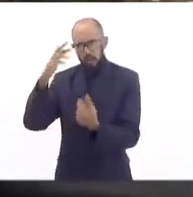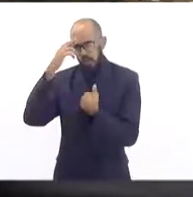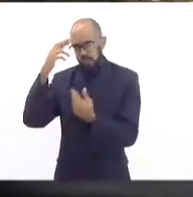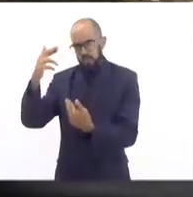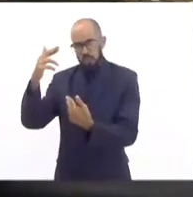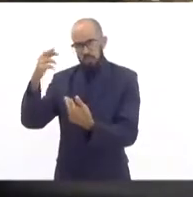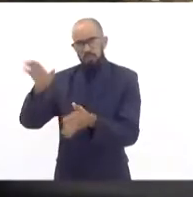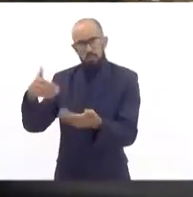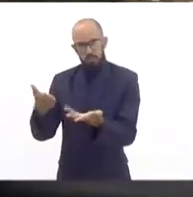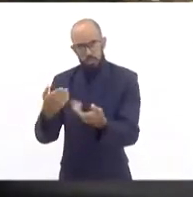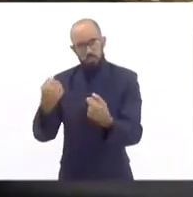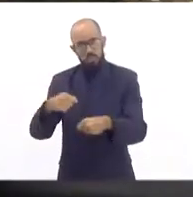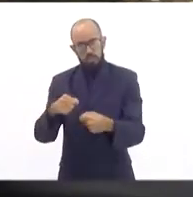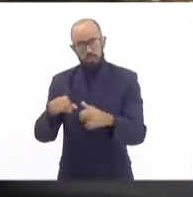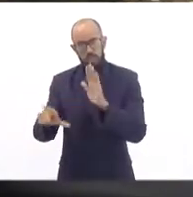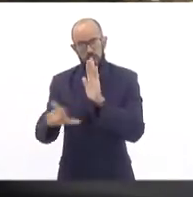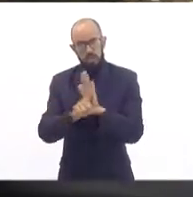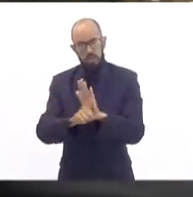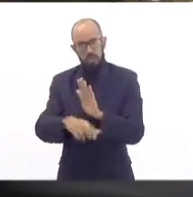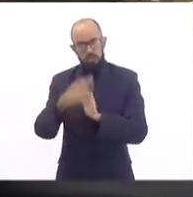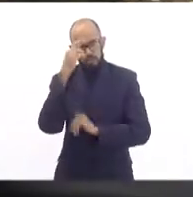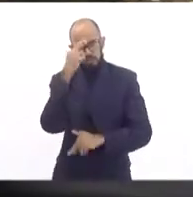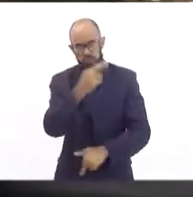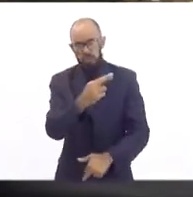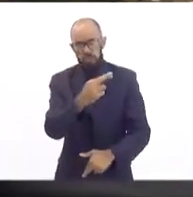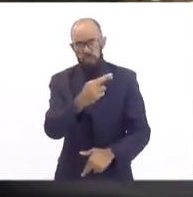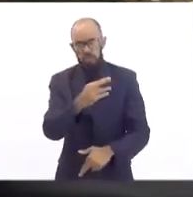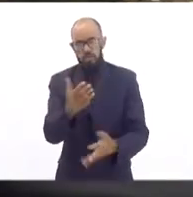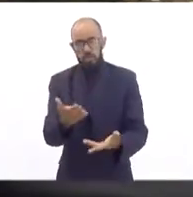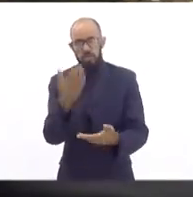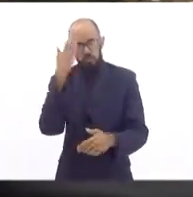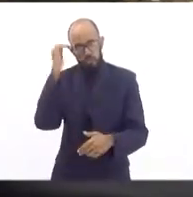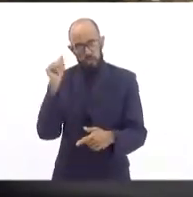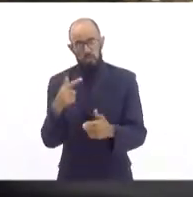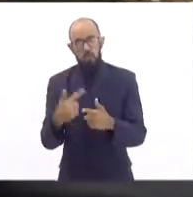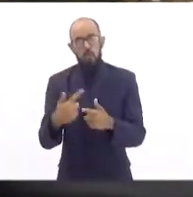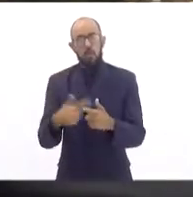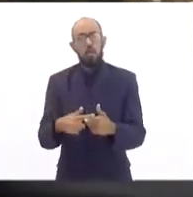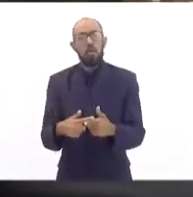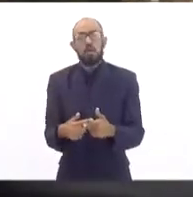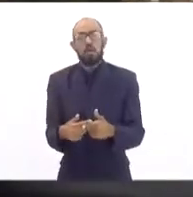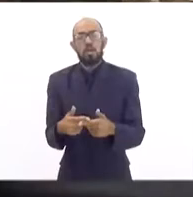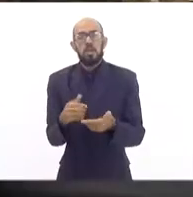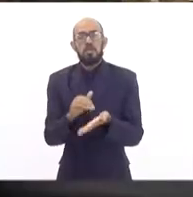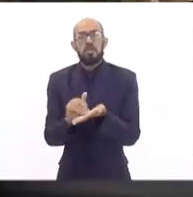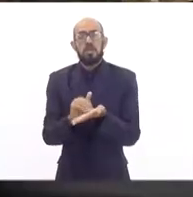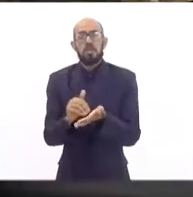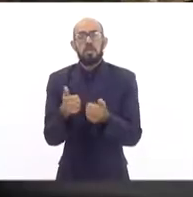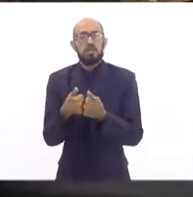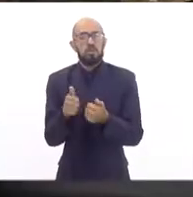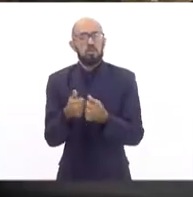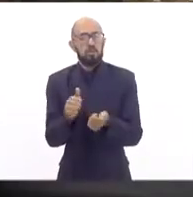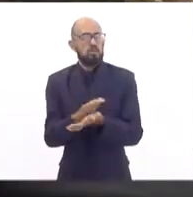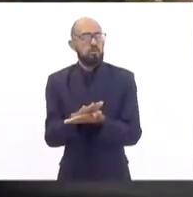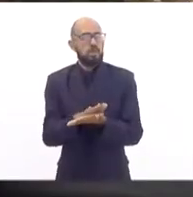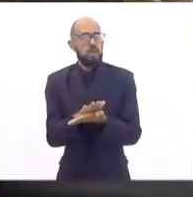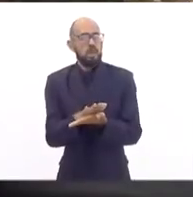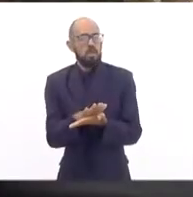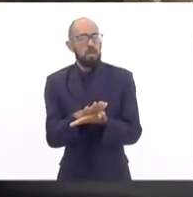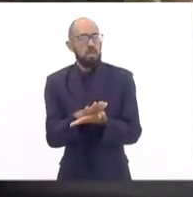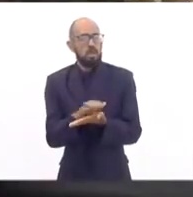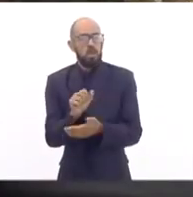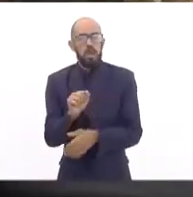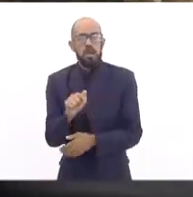então, que a lei seja cumprida. E eu quero saber o que faz a Secretaria de Transporte, o que faz a Agência